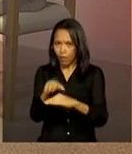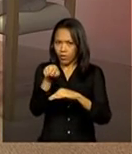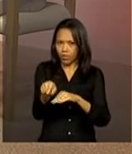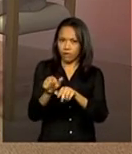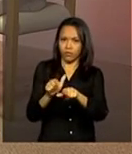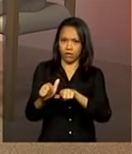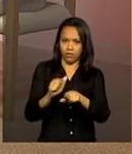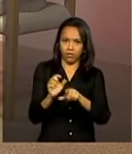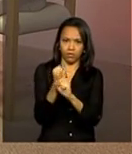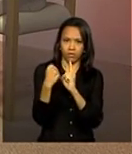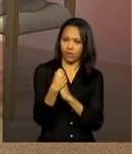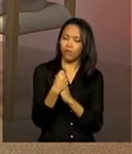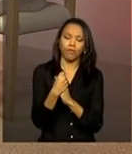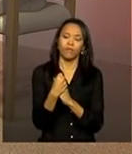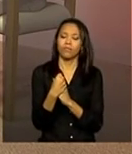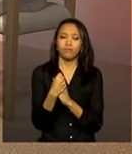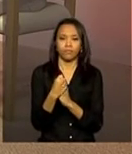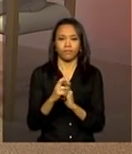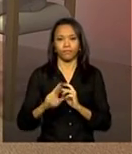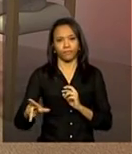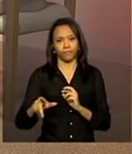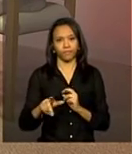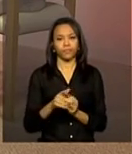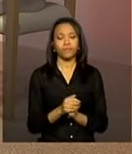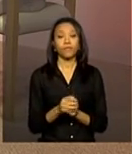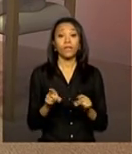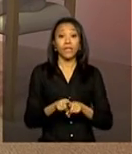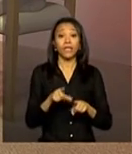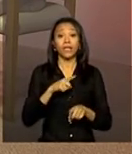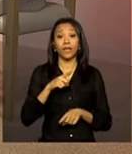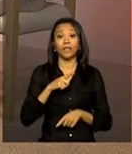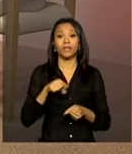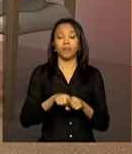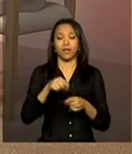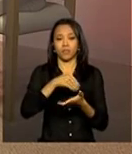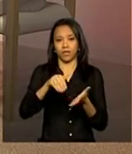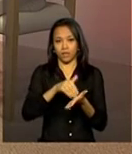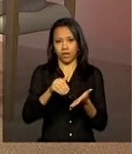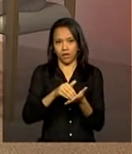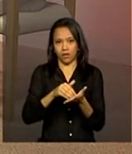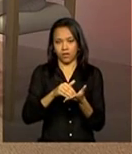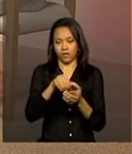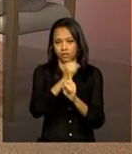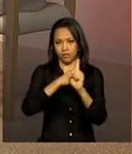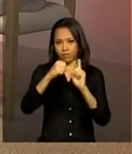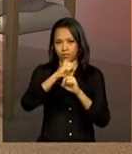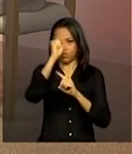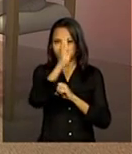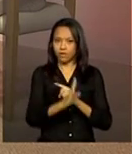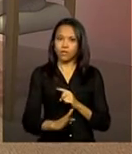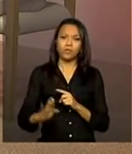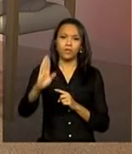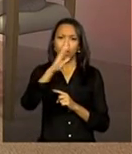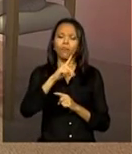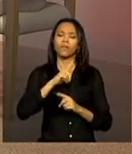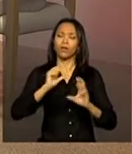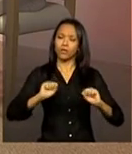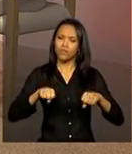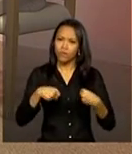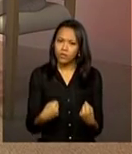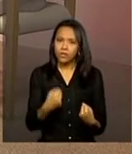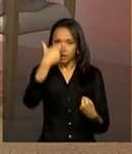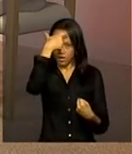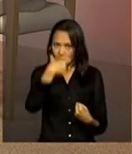da da secretaria nacional de assistência social tem evitado todos os esforços no sentido